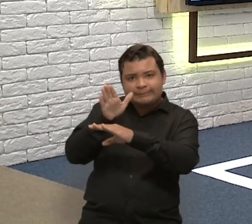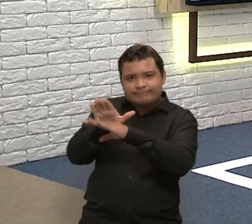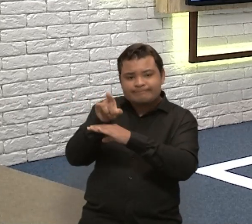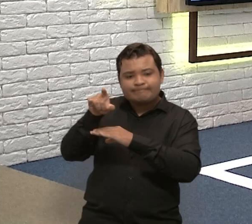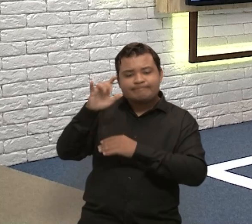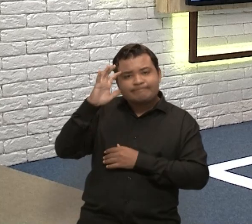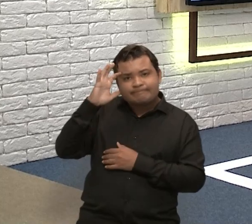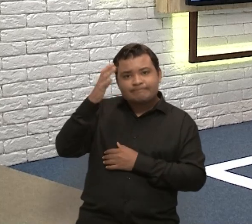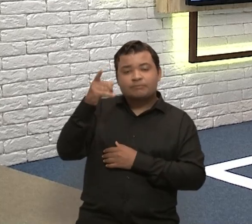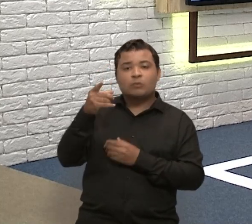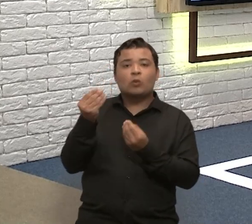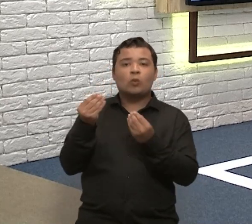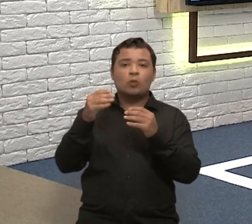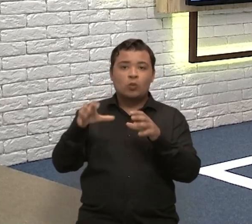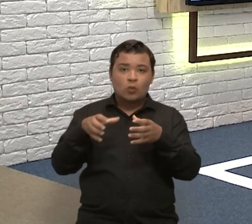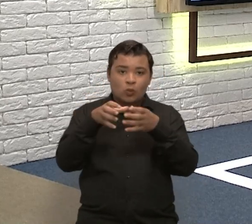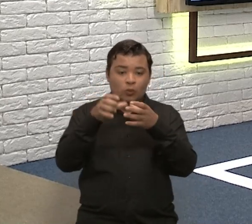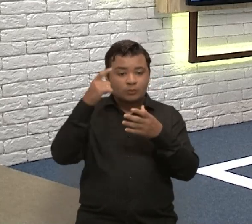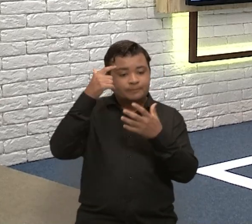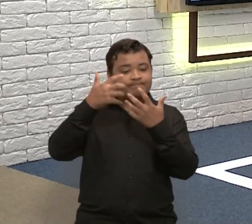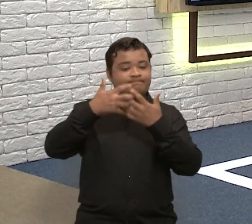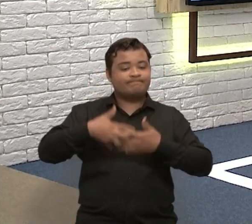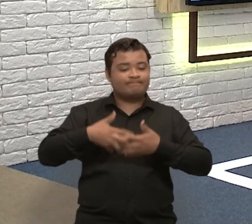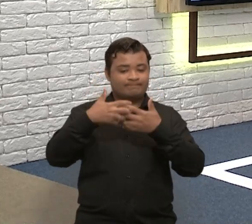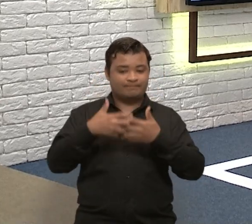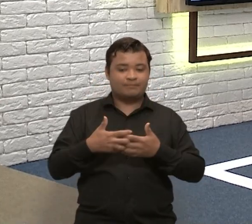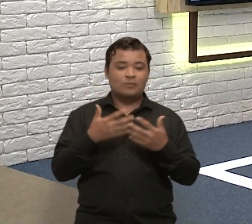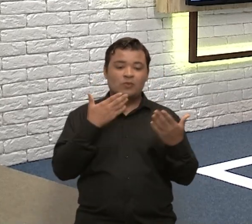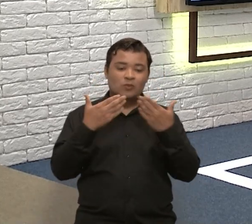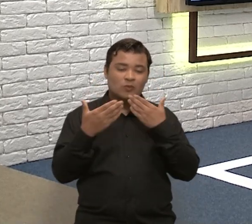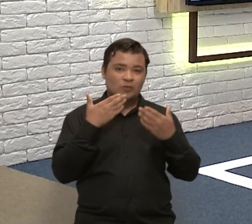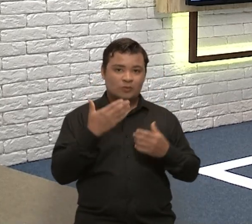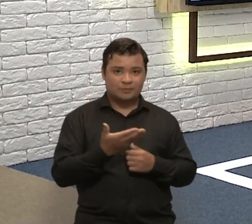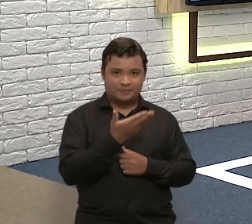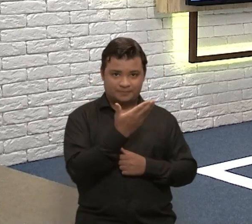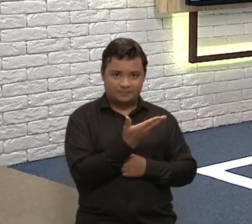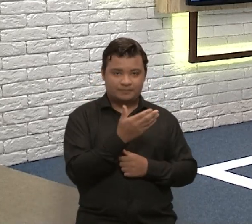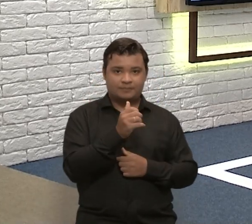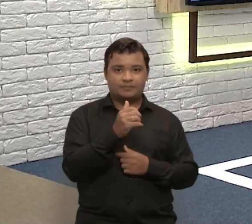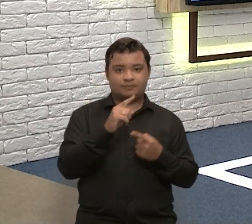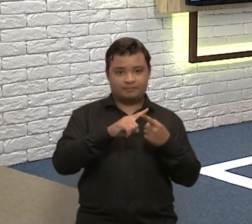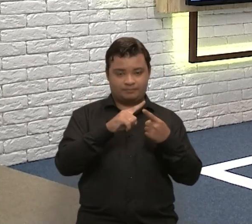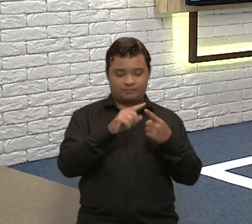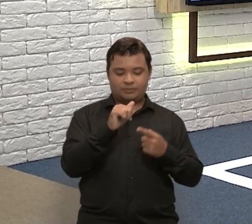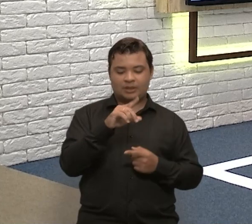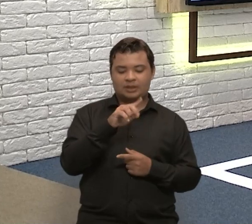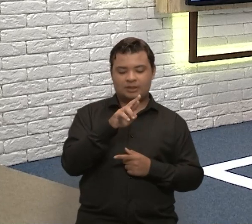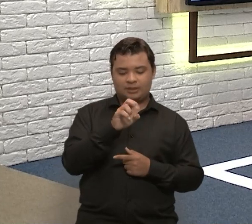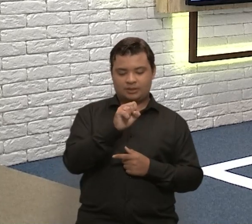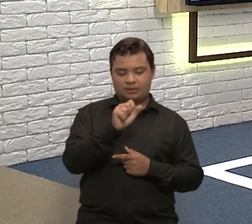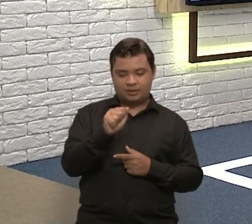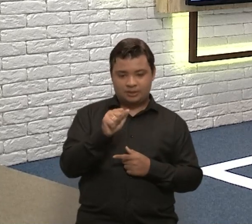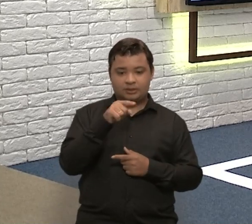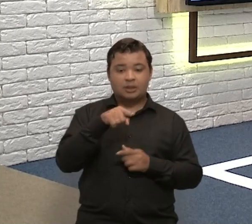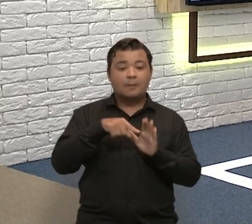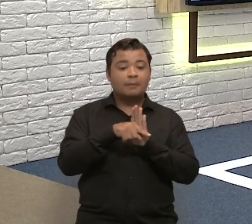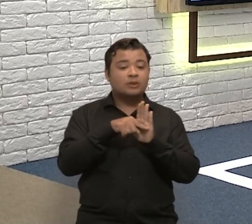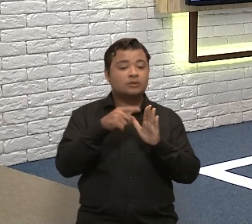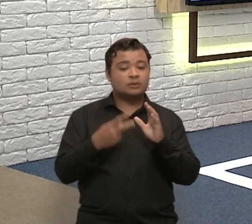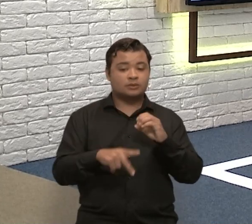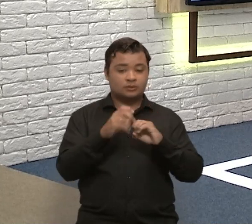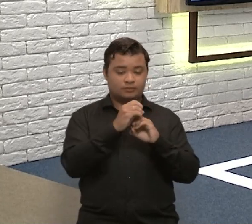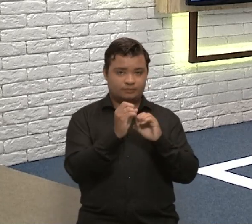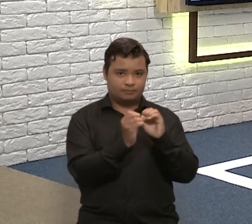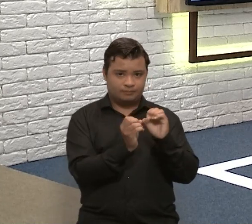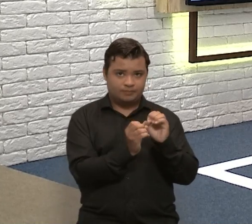meio dos grupos reflexivos. Quem vai falar sobre isso é a Andressa Teodoro, que é pesquisadora da Universidade Federal de Goiás.